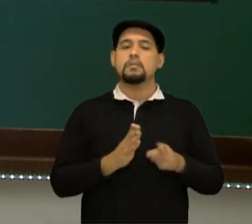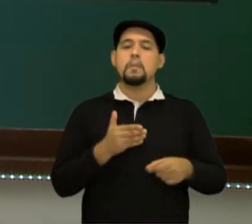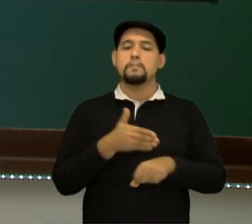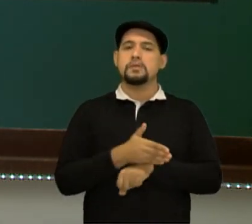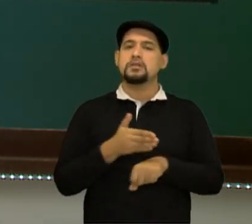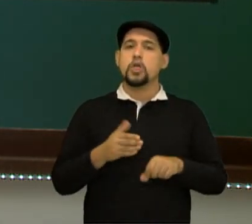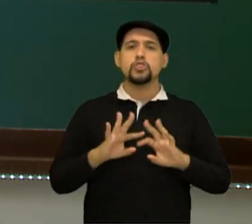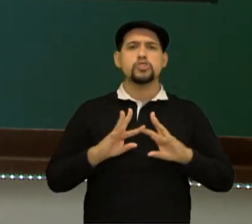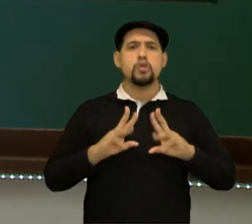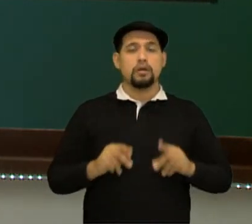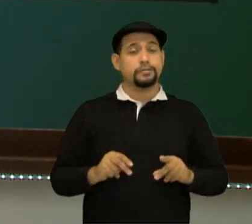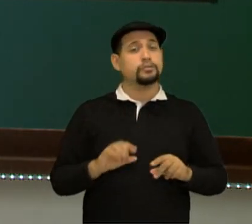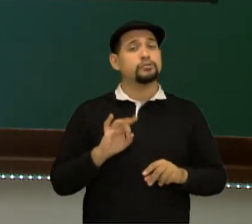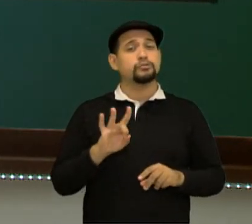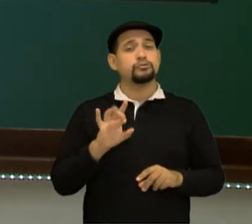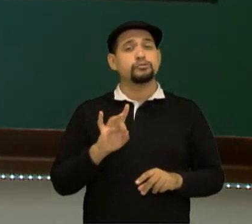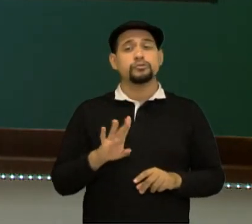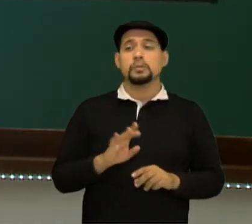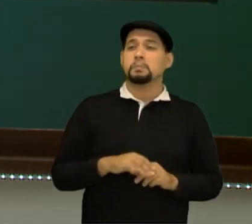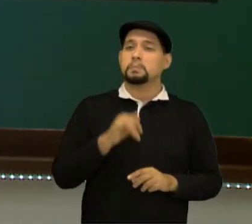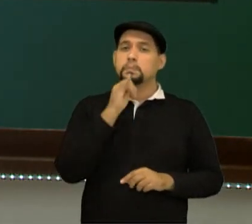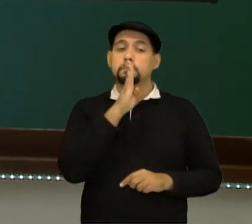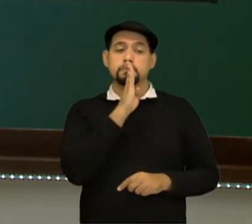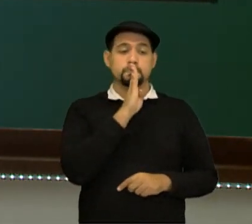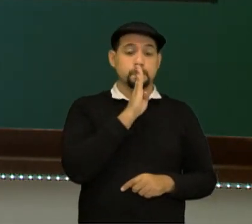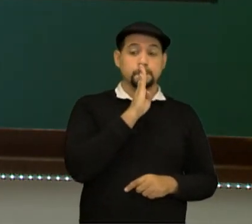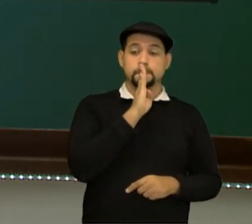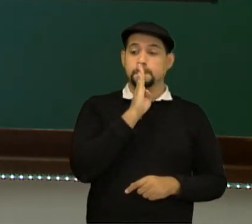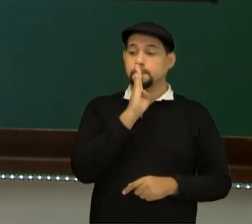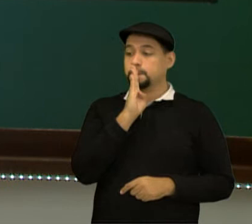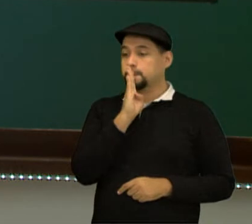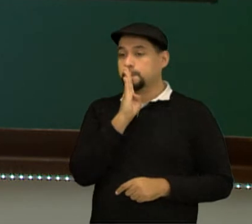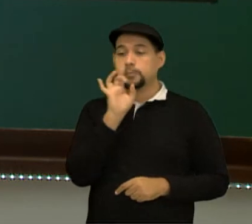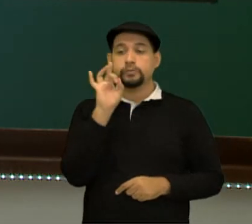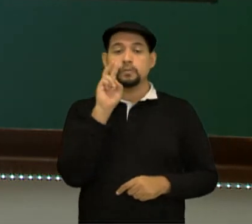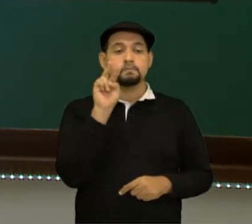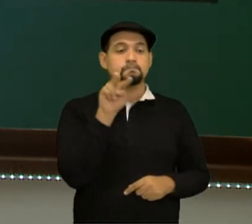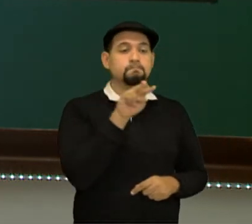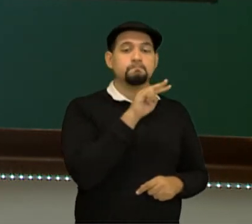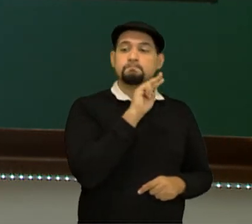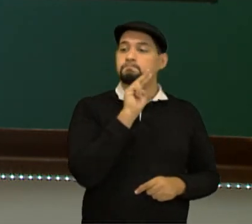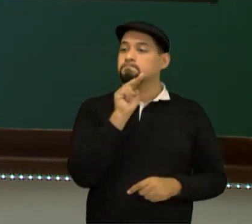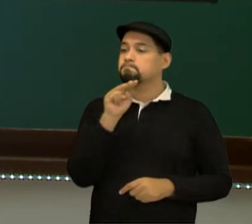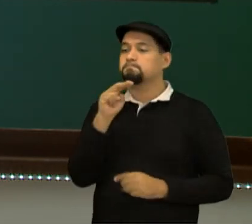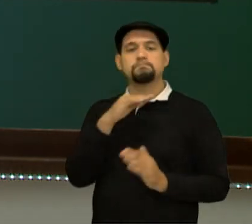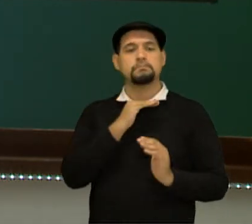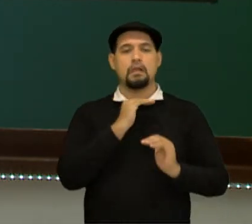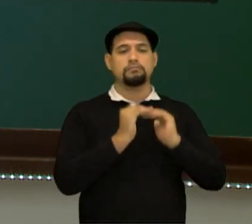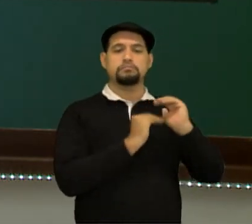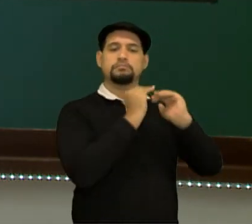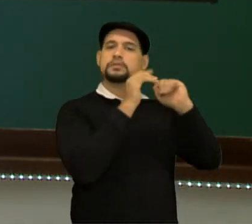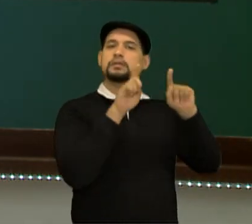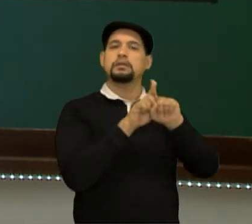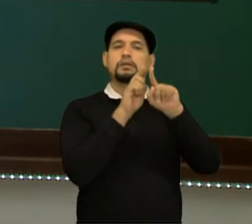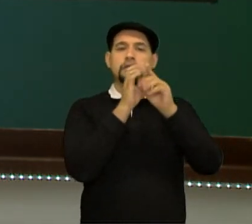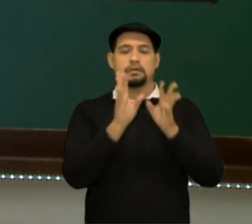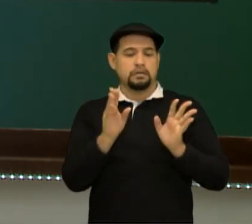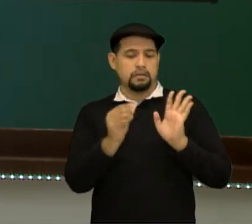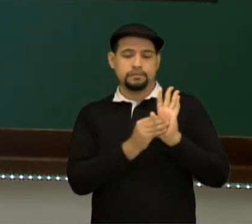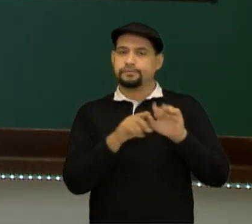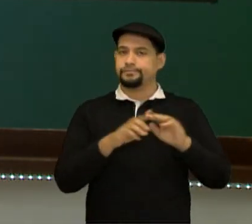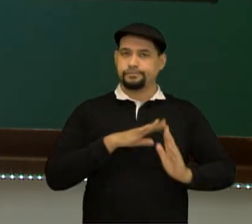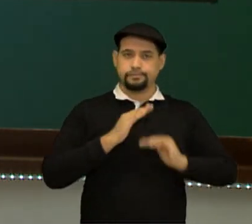participação íntegra eles estão meio que digamos em stand-by observando e gradativamente se inserindo